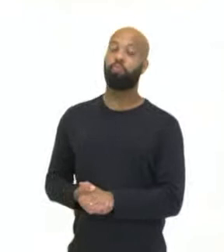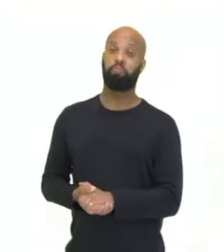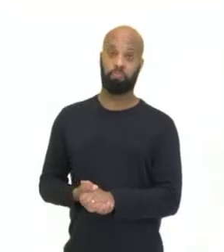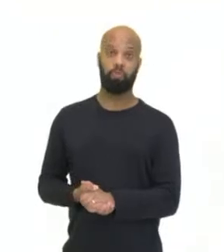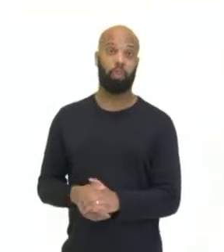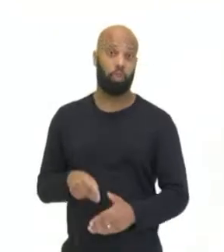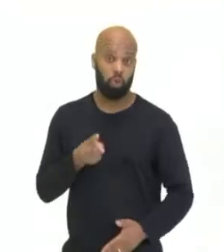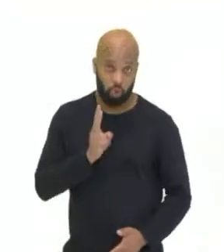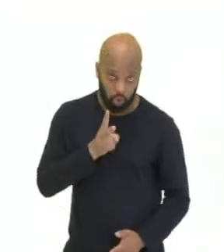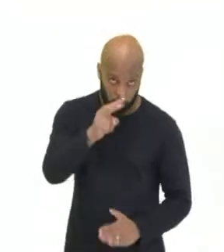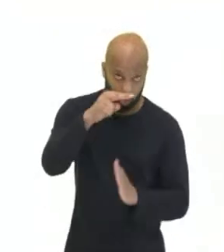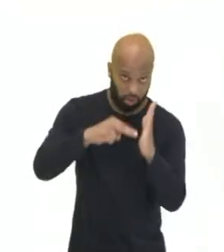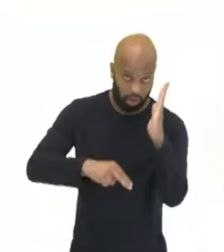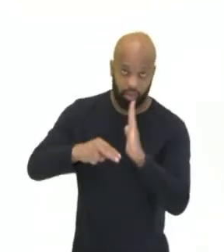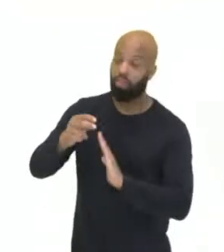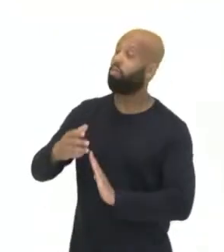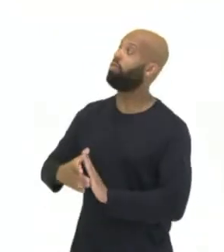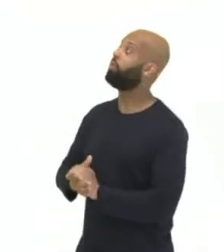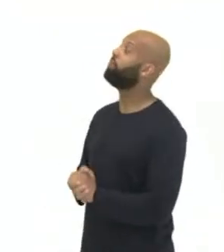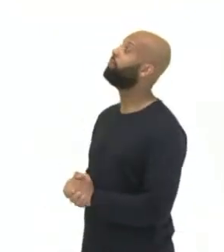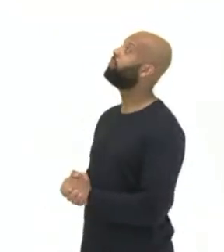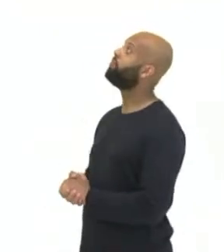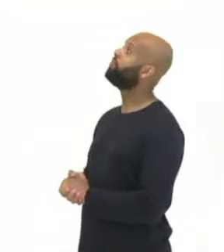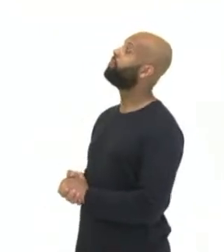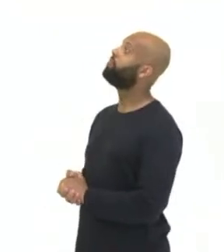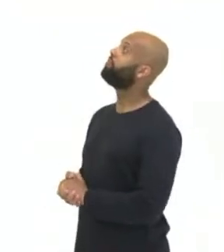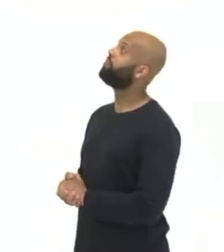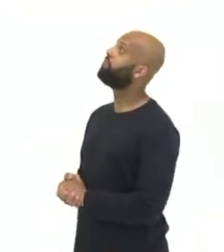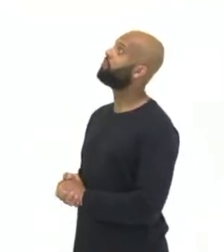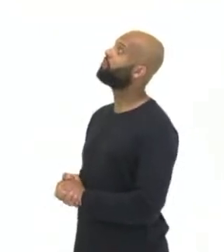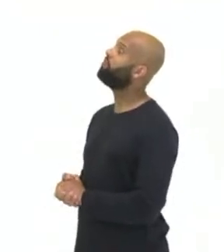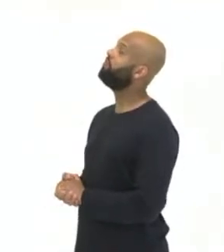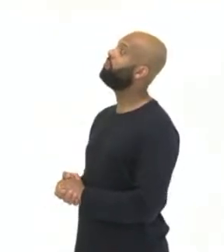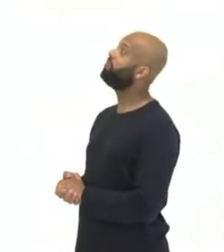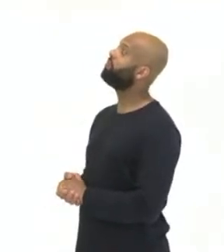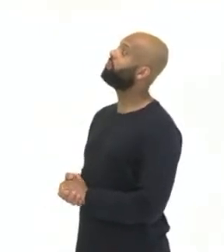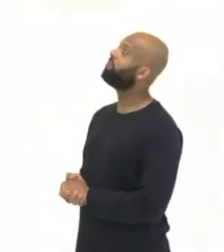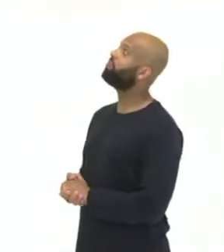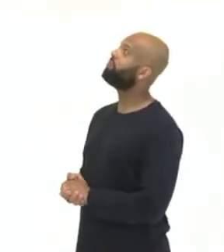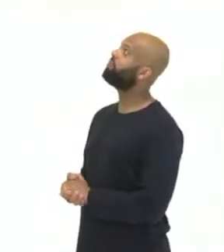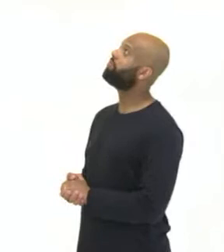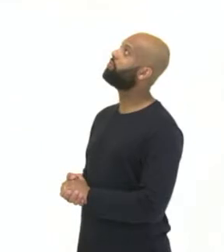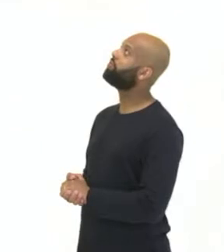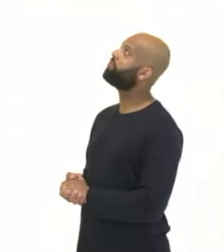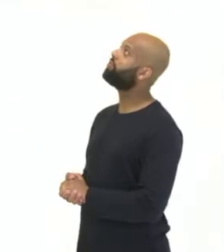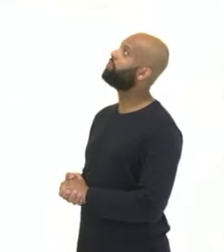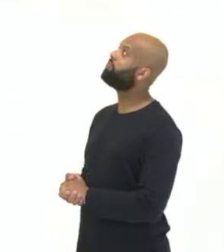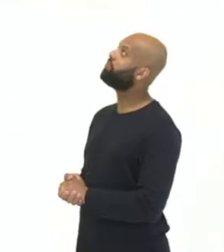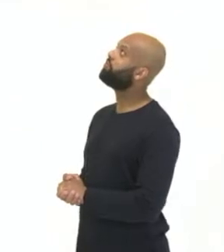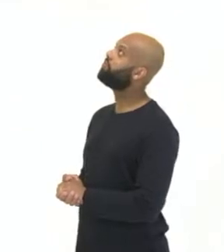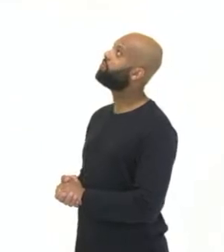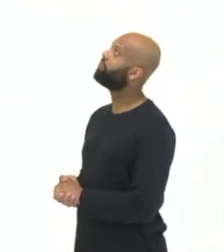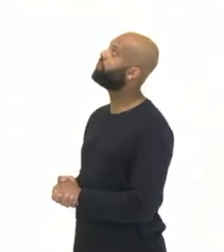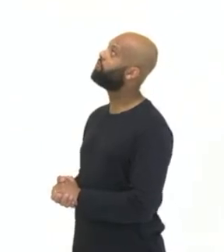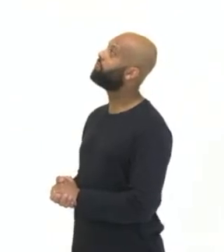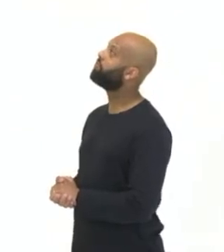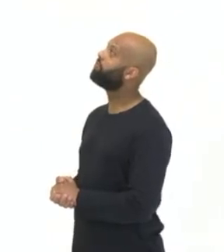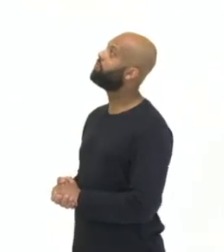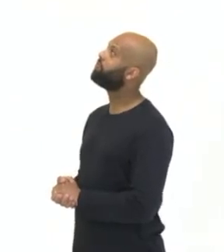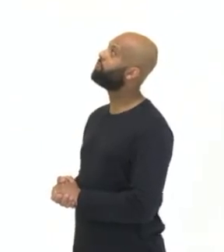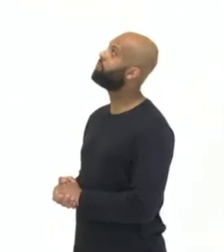Ia um piazinho, estrada fora, no seu petiço, trop, trop, trop. Esse é o barulho do